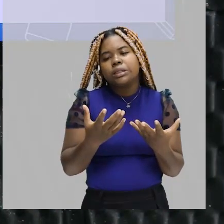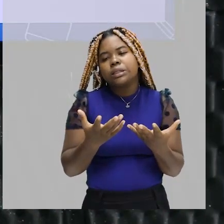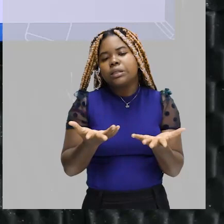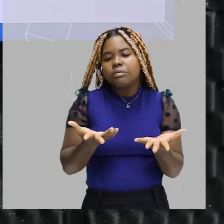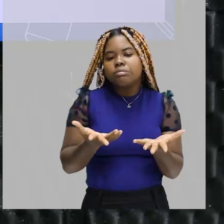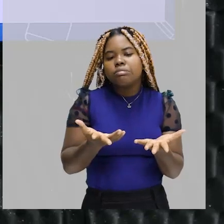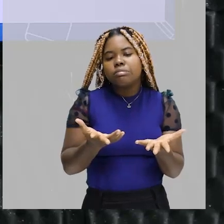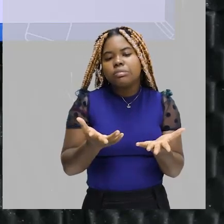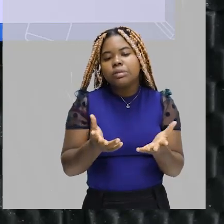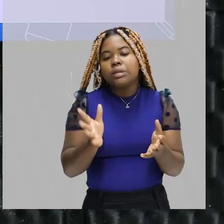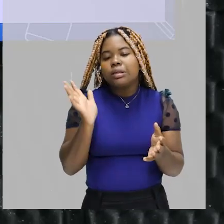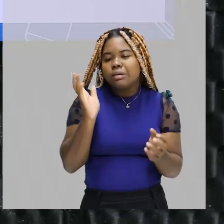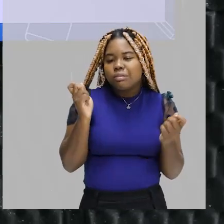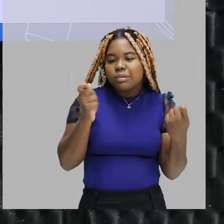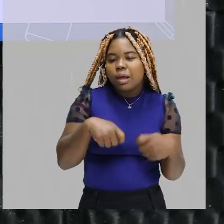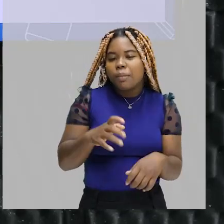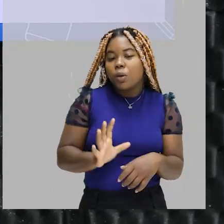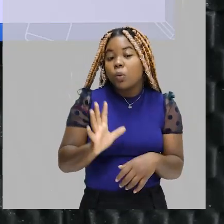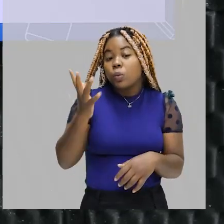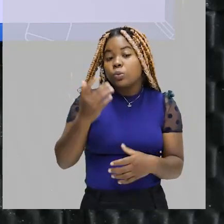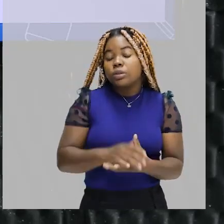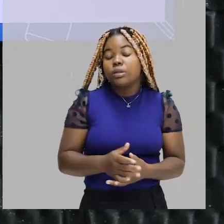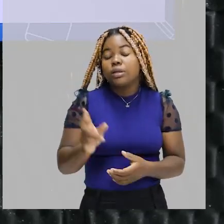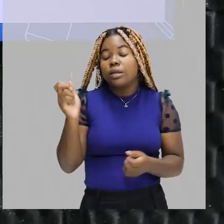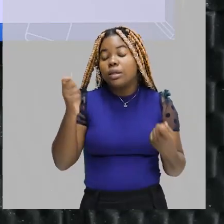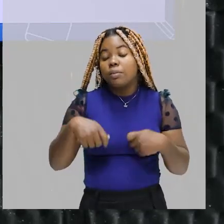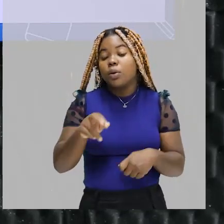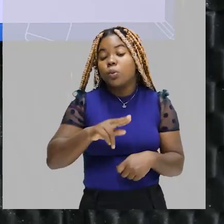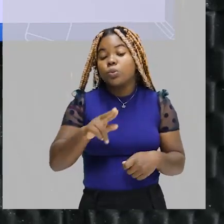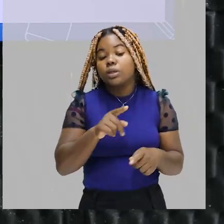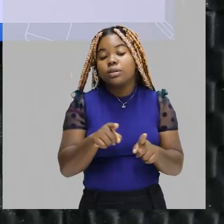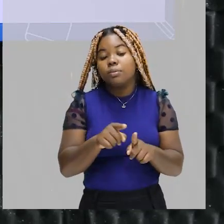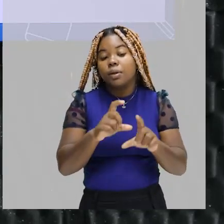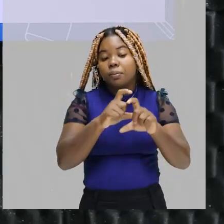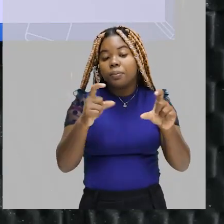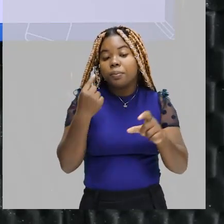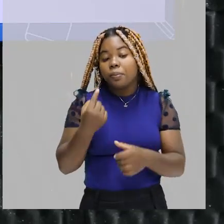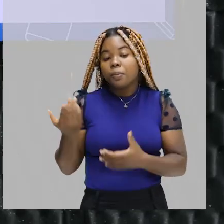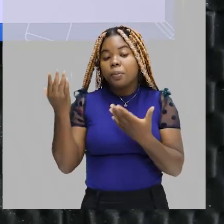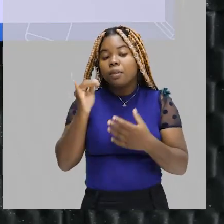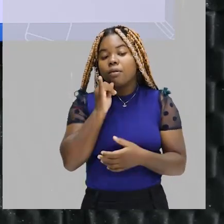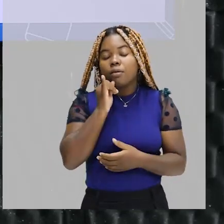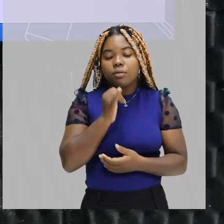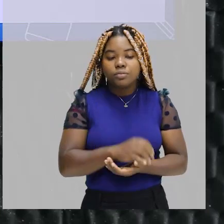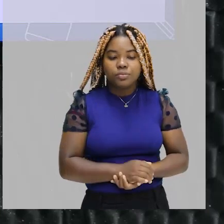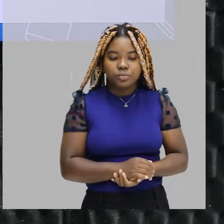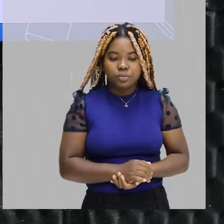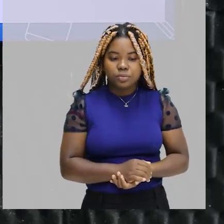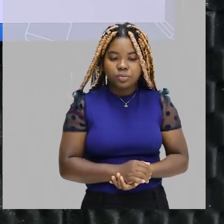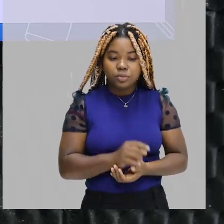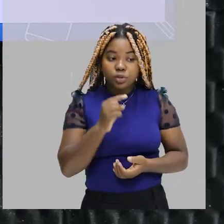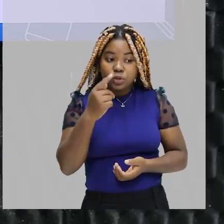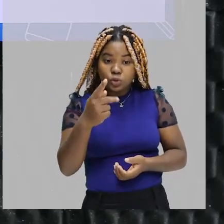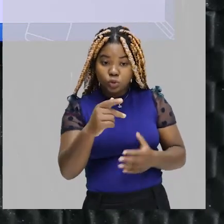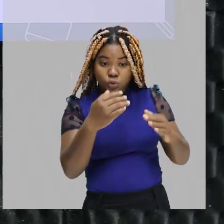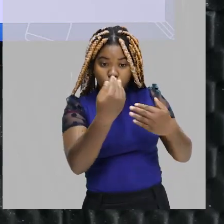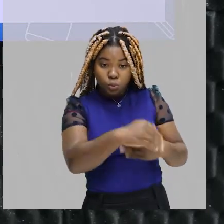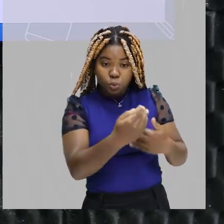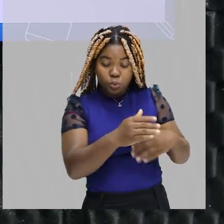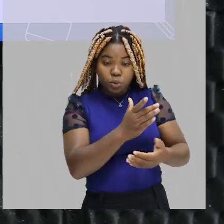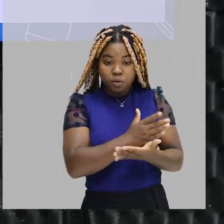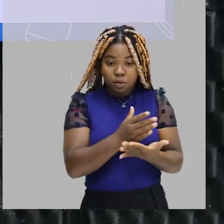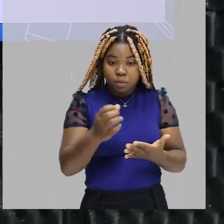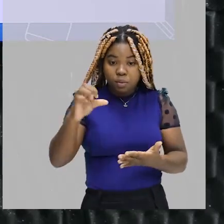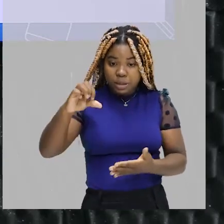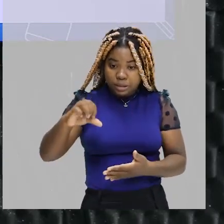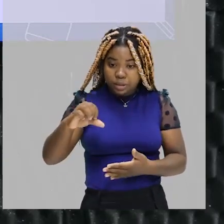está prevista. Aí você pode usar o presente para isso. Your exam starts at 9. Sua prova começa às 9.